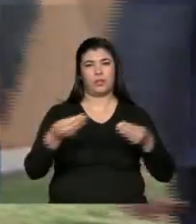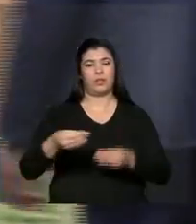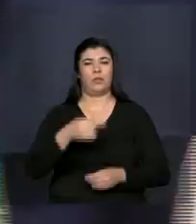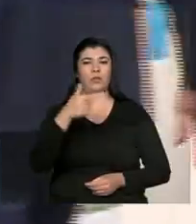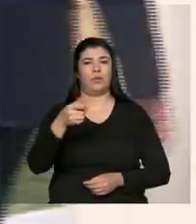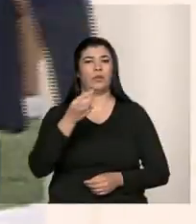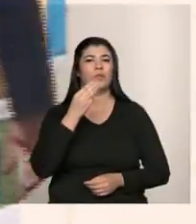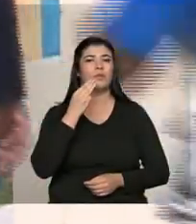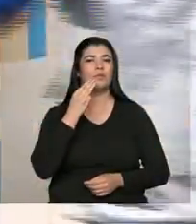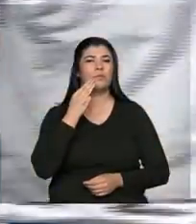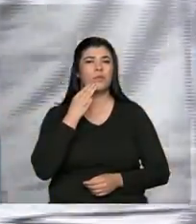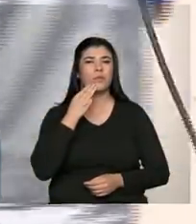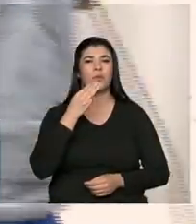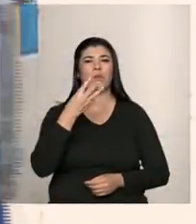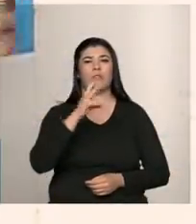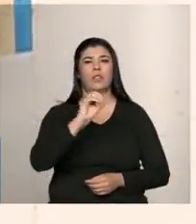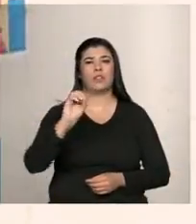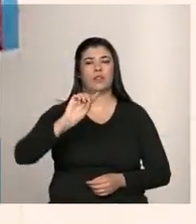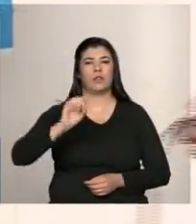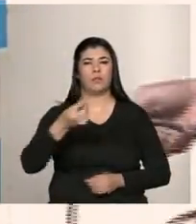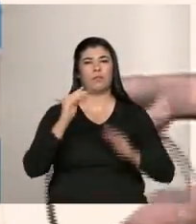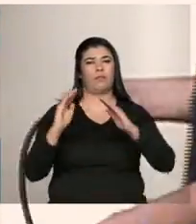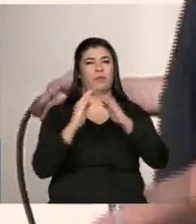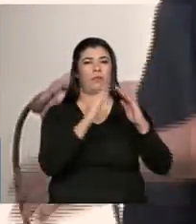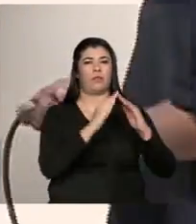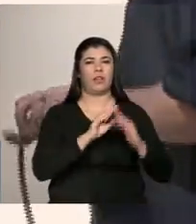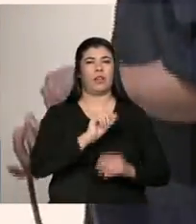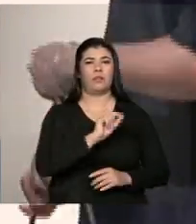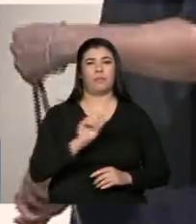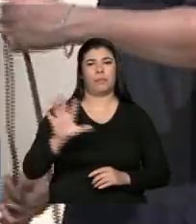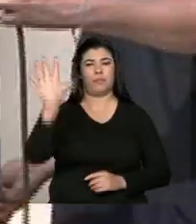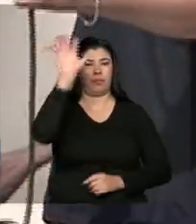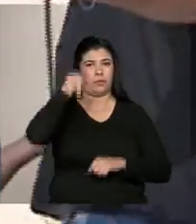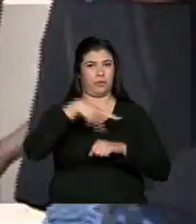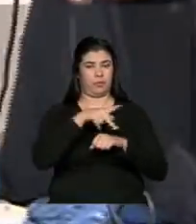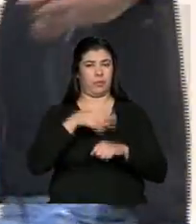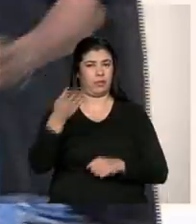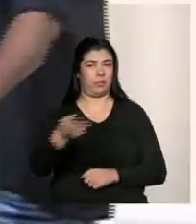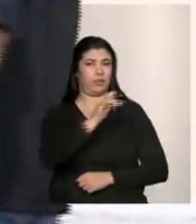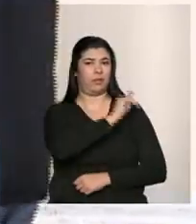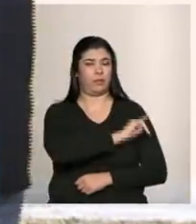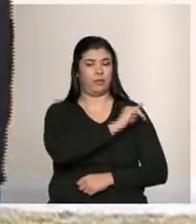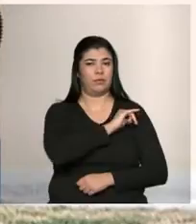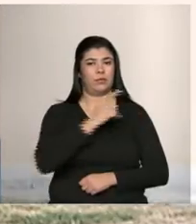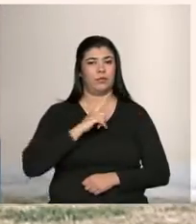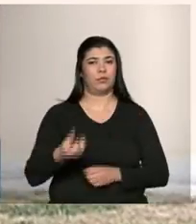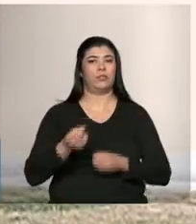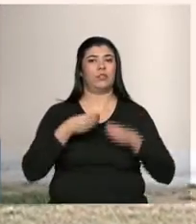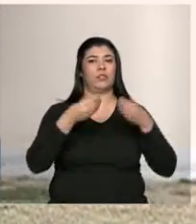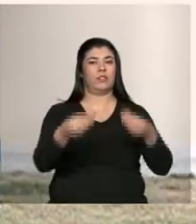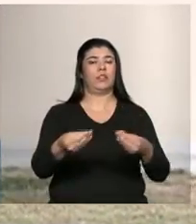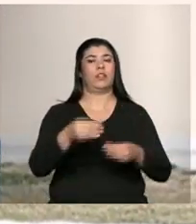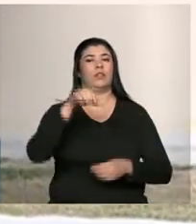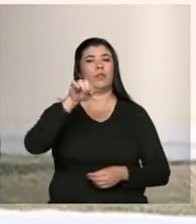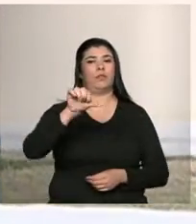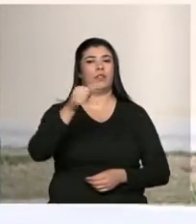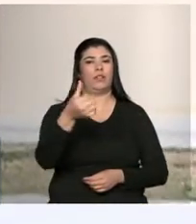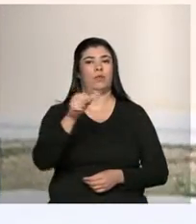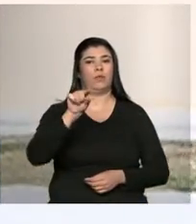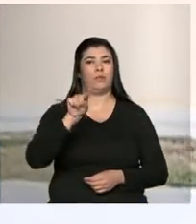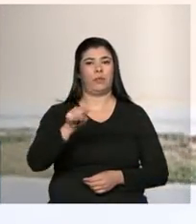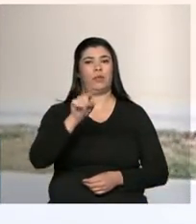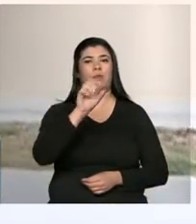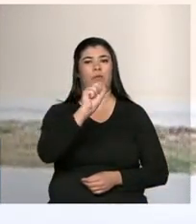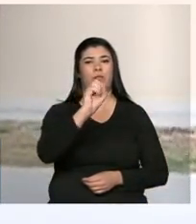300 mil moradias em todo o país no estado do rio de janeiro foram entregues 91 mil